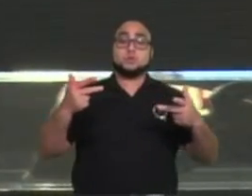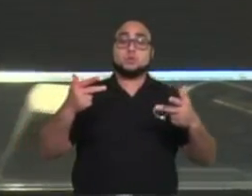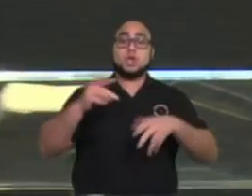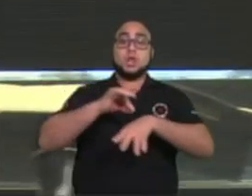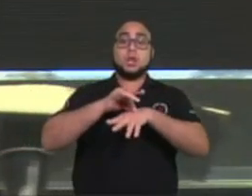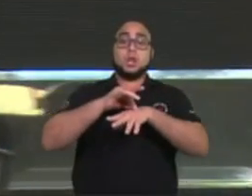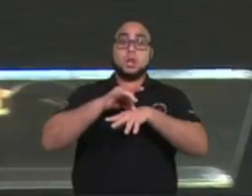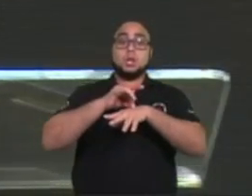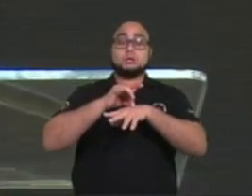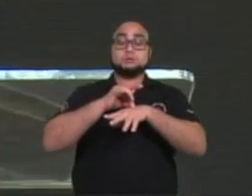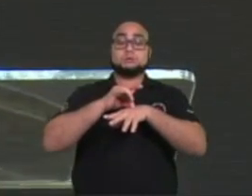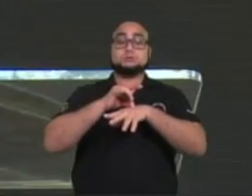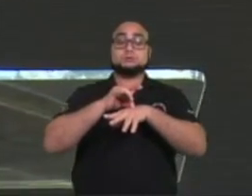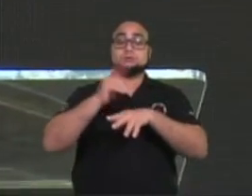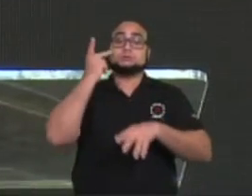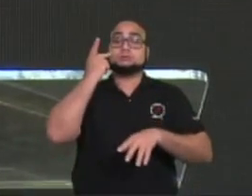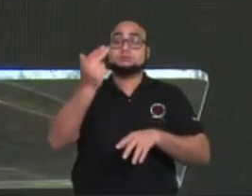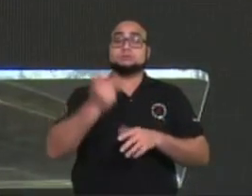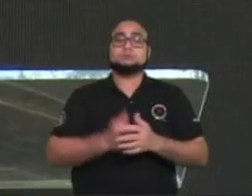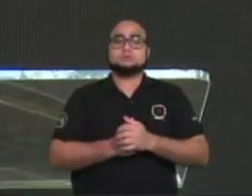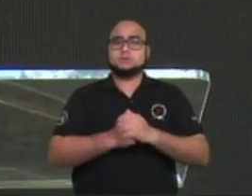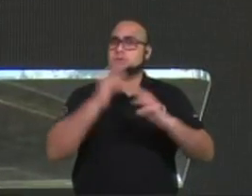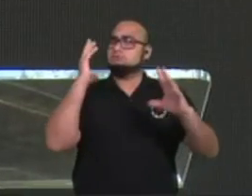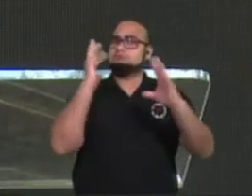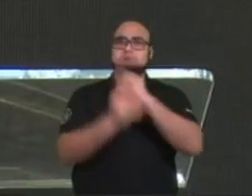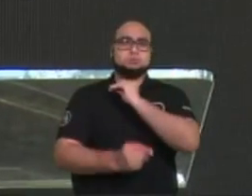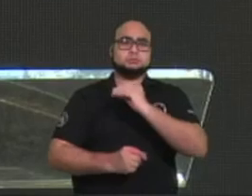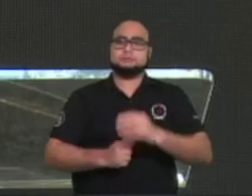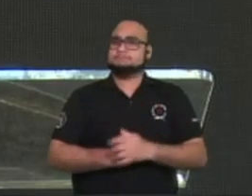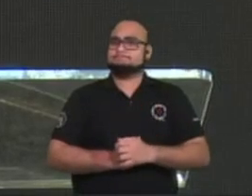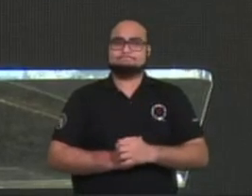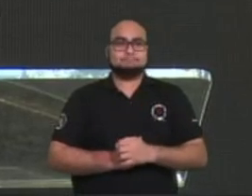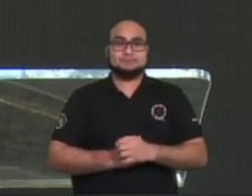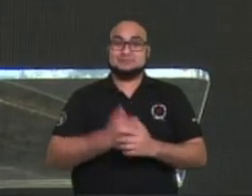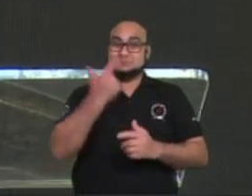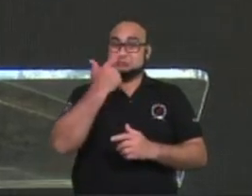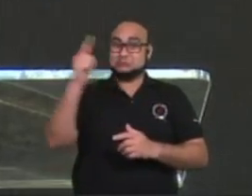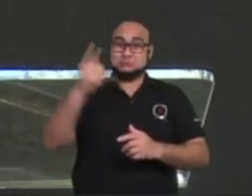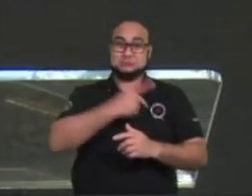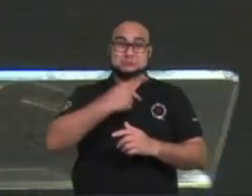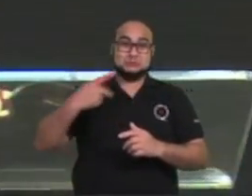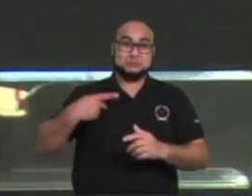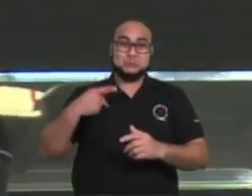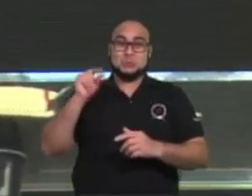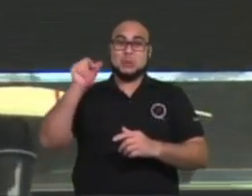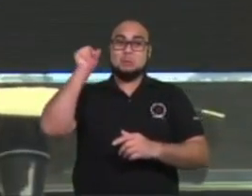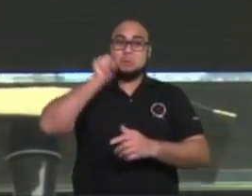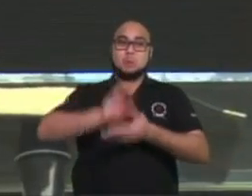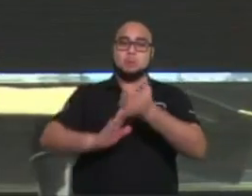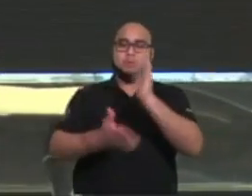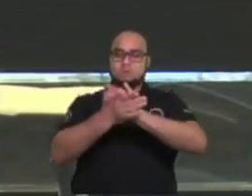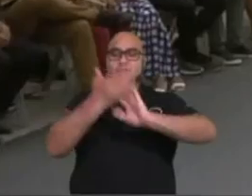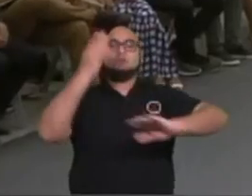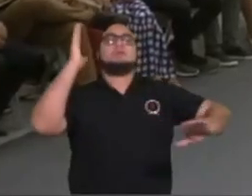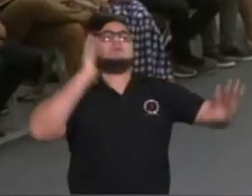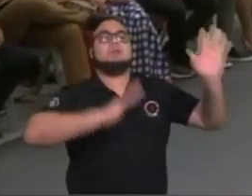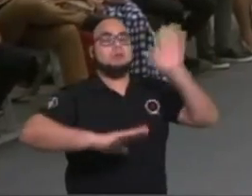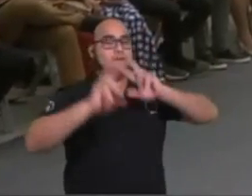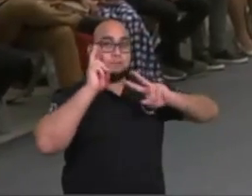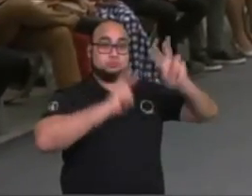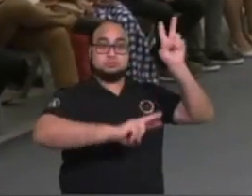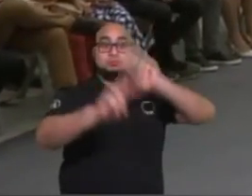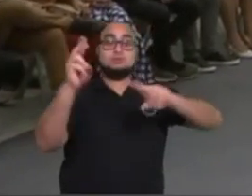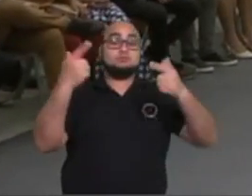natureza humana e você tem que dar no pé não tem pastor não tem irmã Santa irmão do fogo do rodopio da Visão